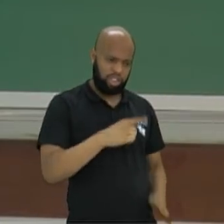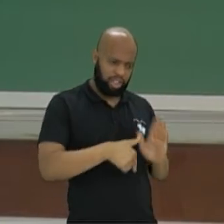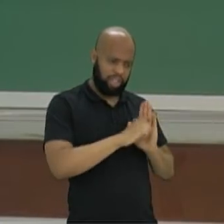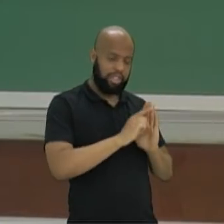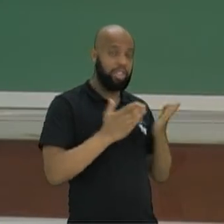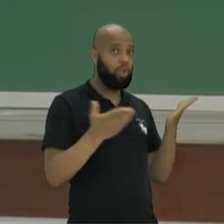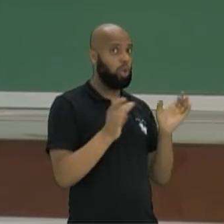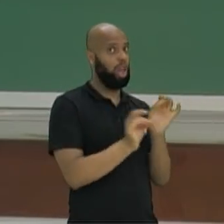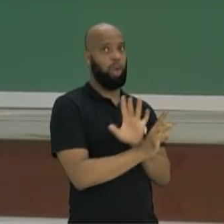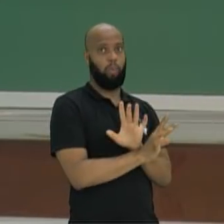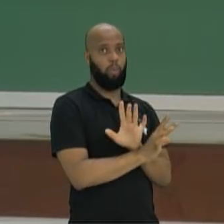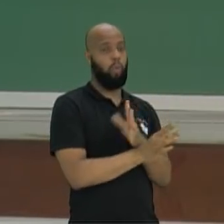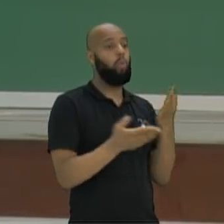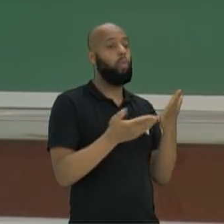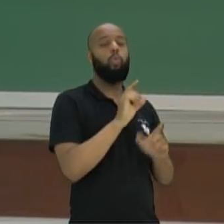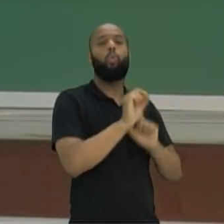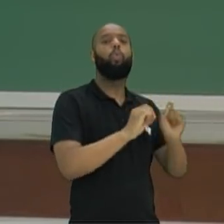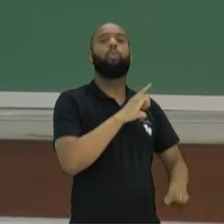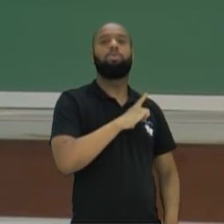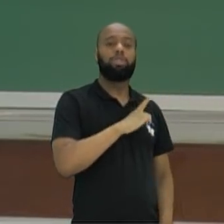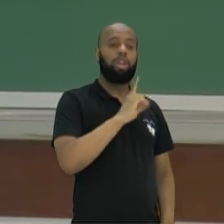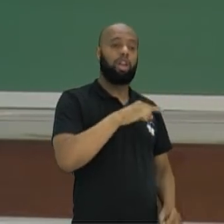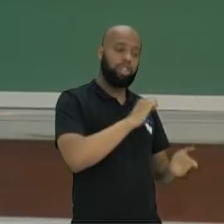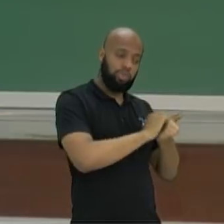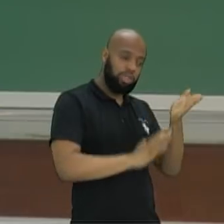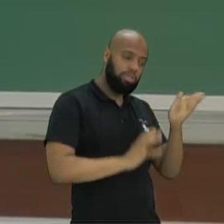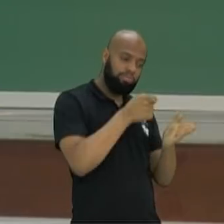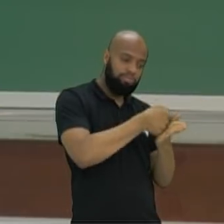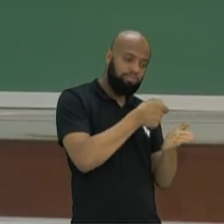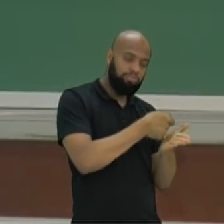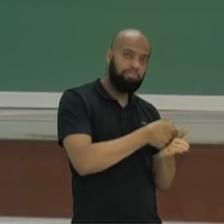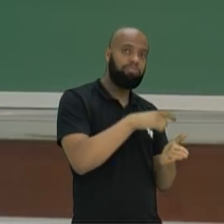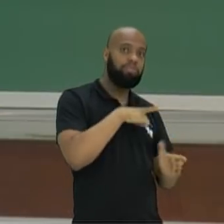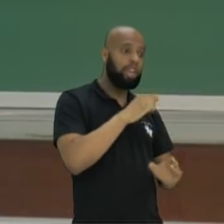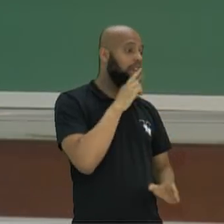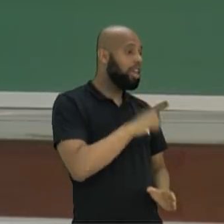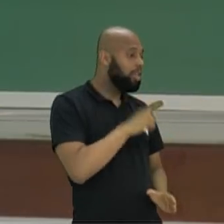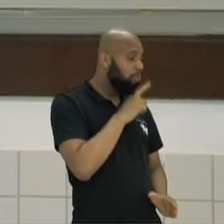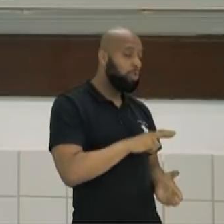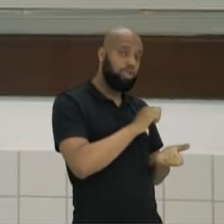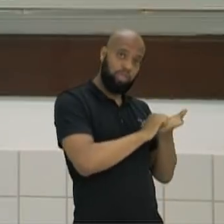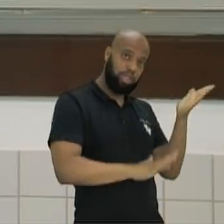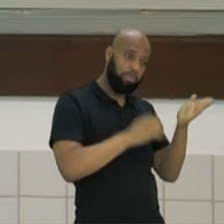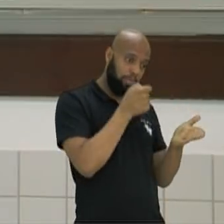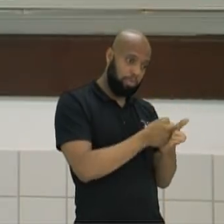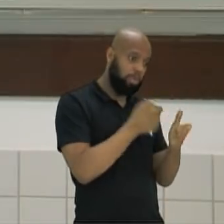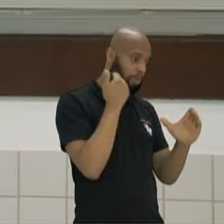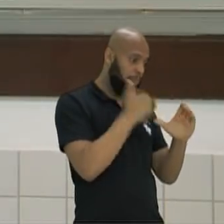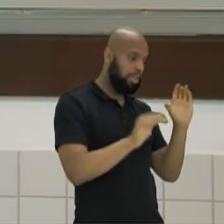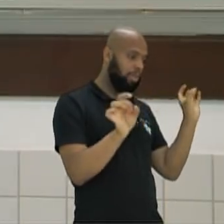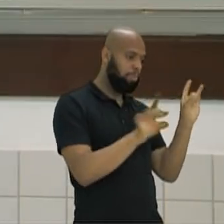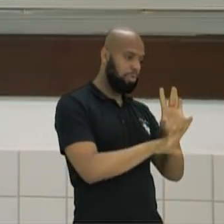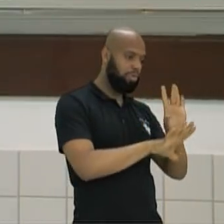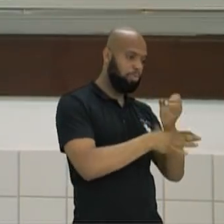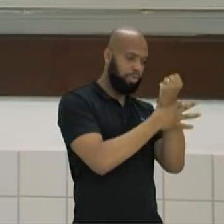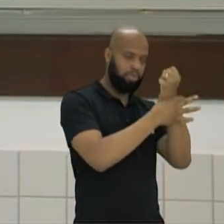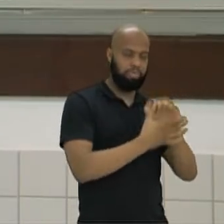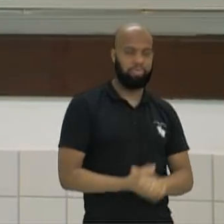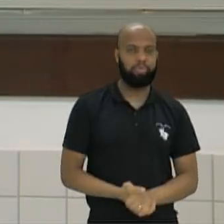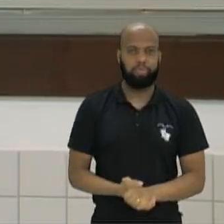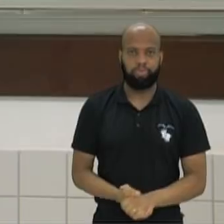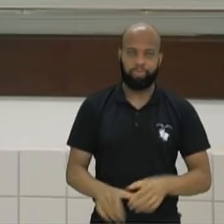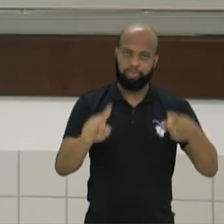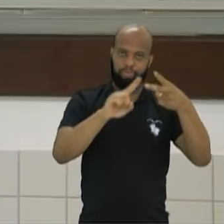mais galerinha no sétimo ano. Agora, a atividade obrigatória é quem dá a presença para vocês. Outro recado, poxa vida, temos um grande número